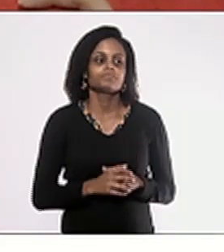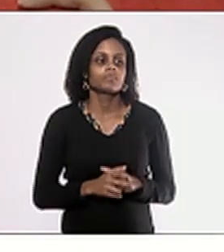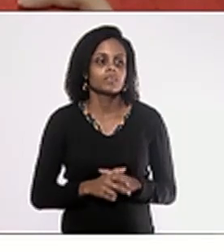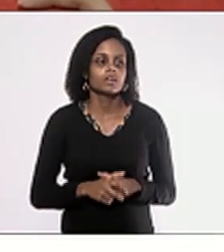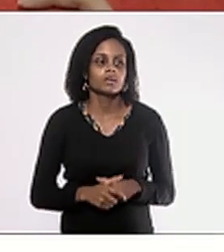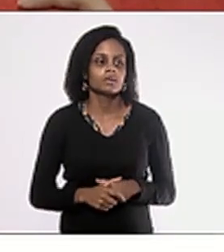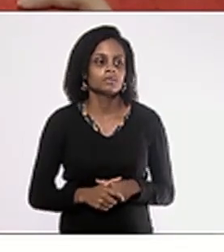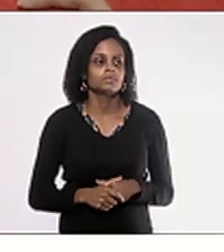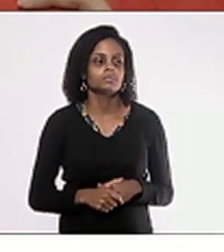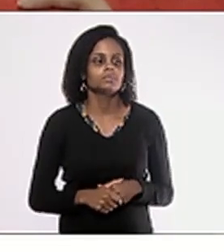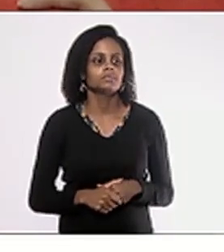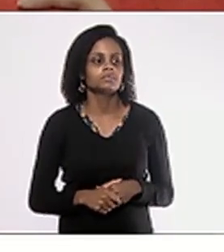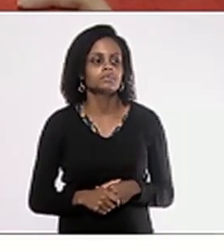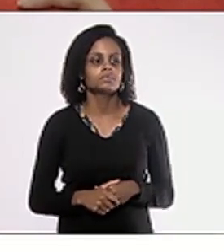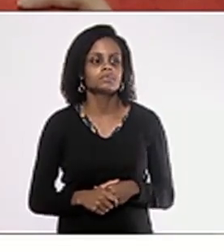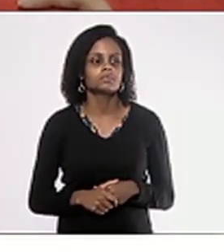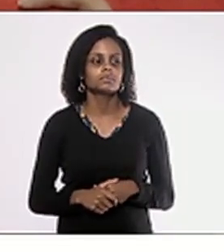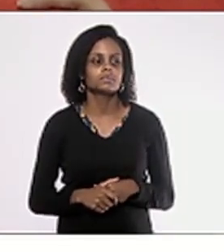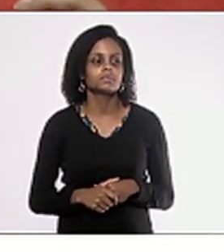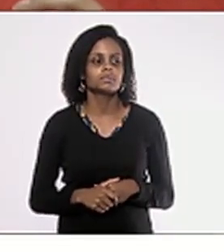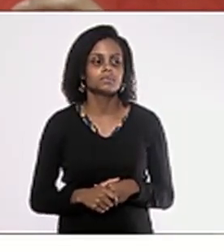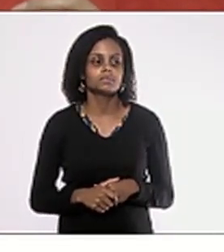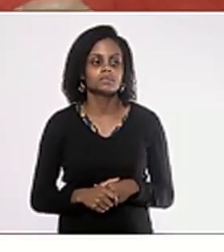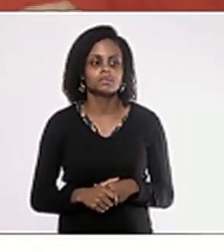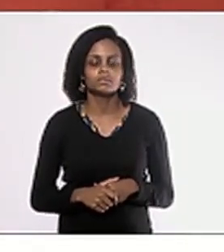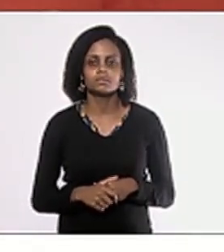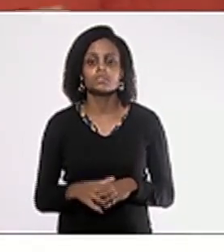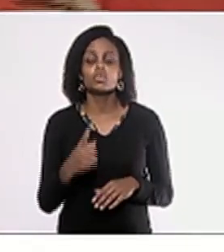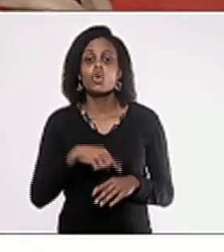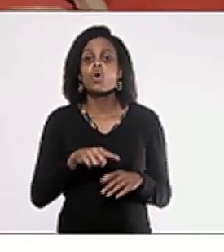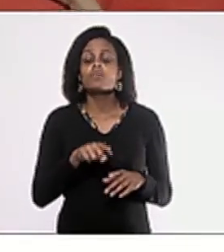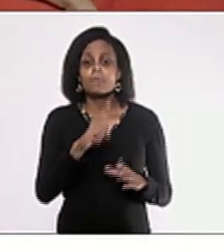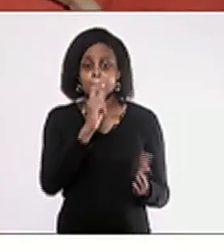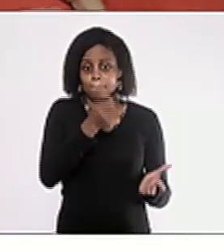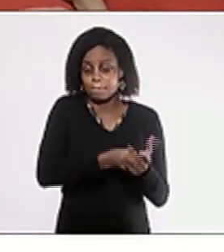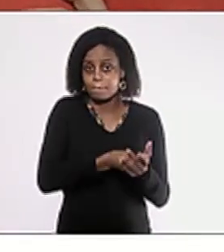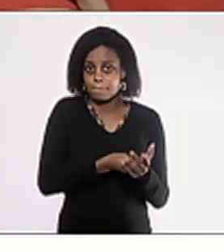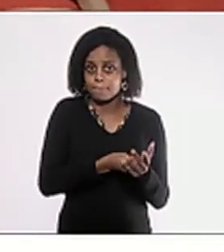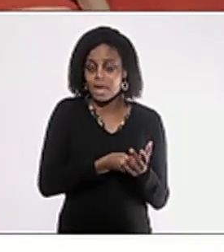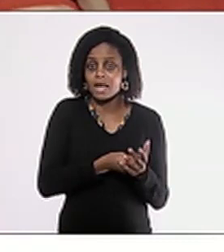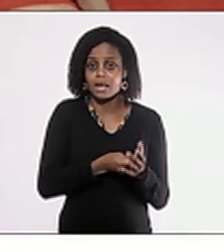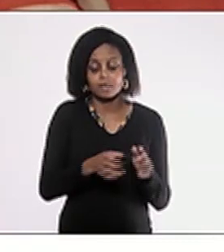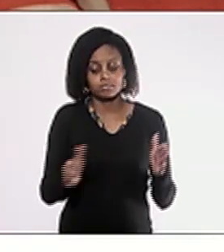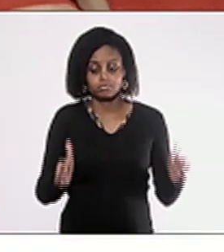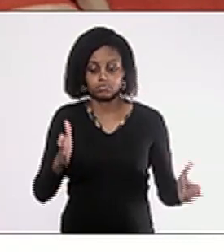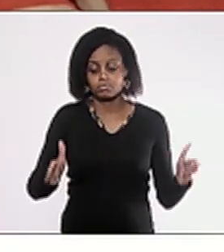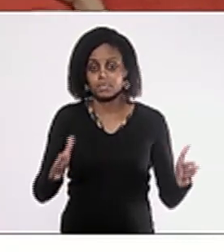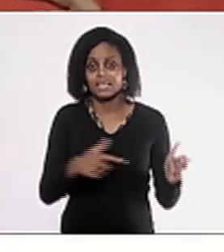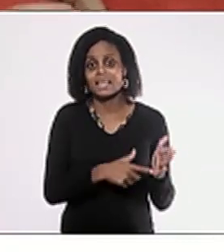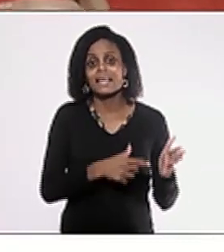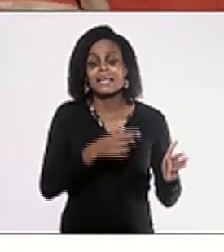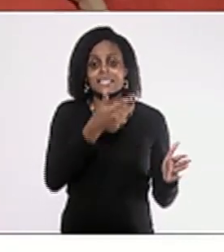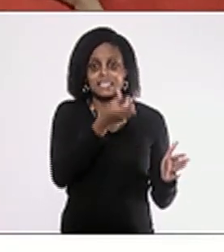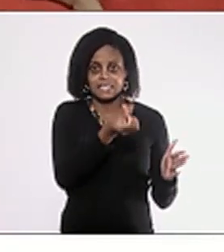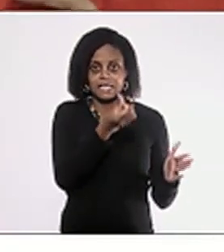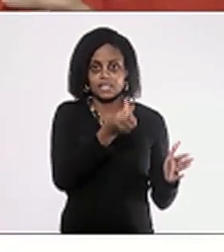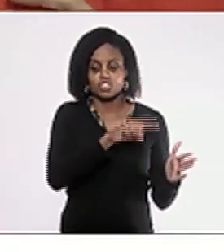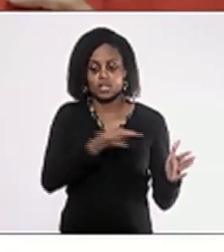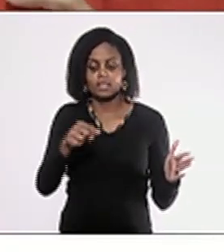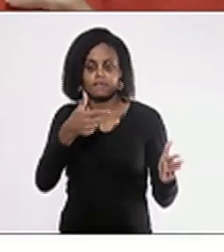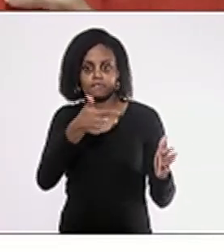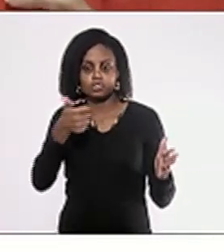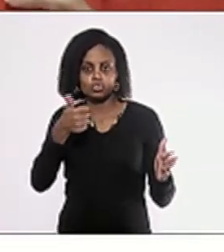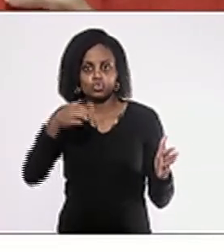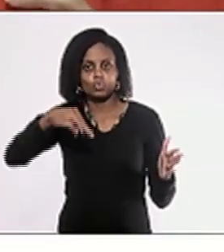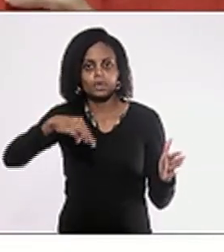água e você pode consumir até 21. Quer dizer, então o hidrômetro ali é apenas como um meio de controlar, inibir